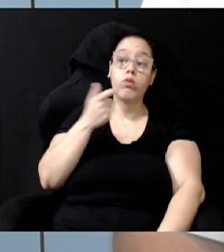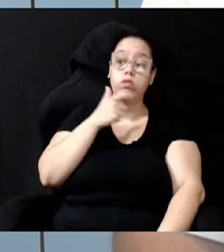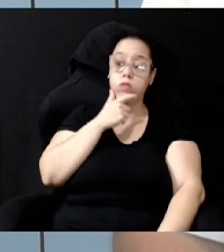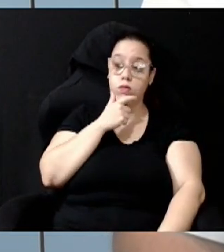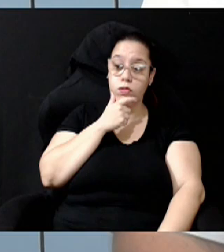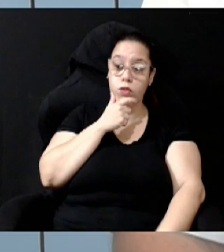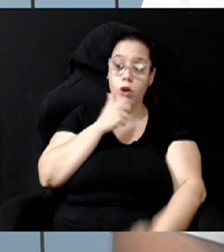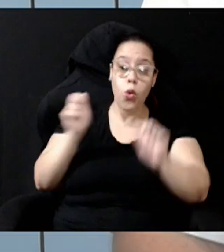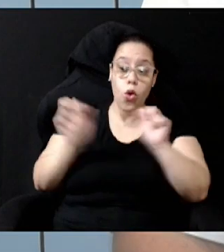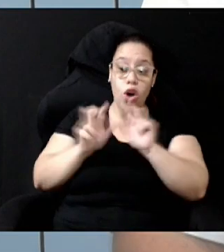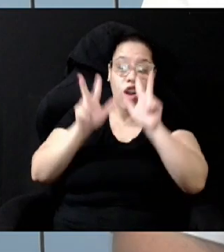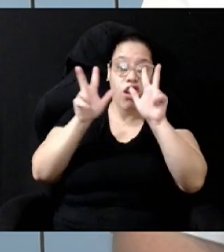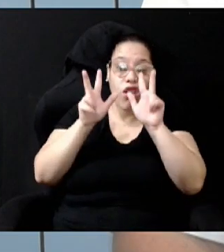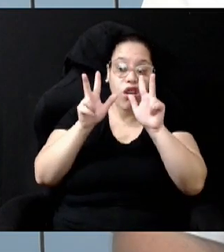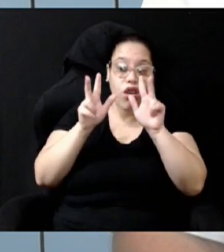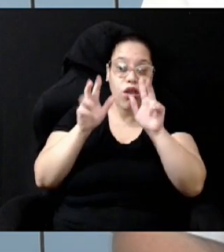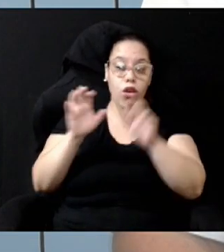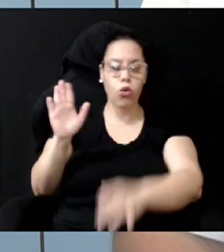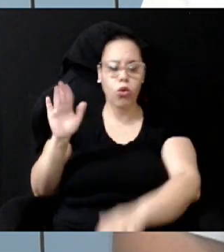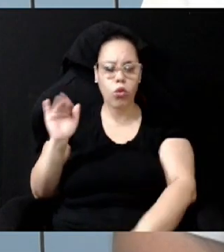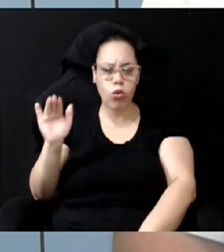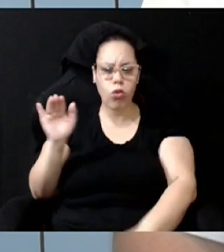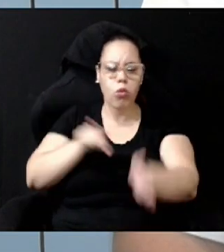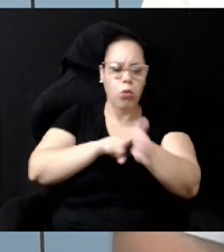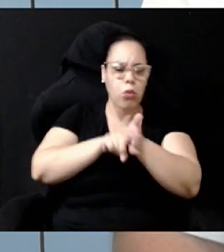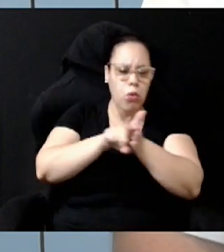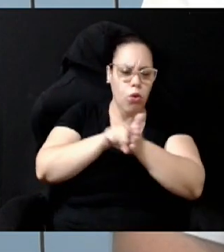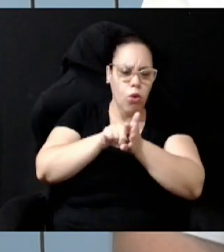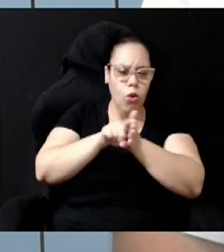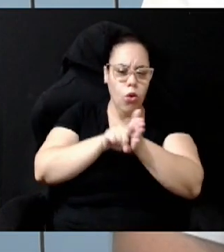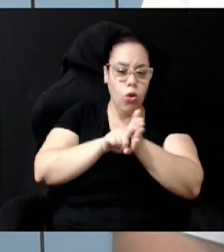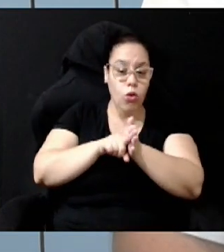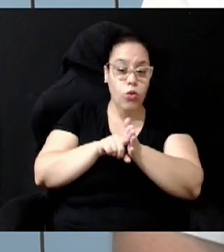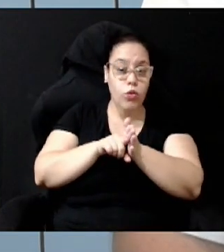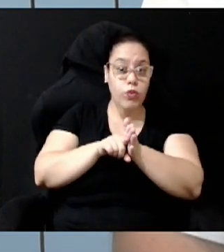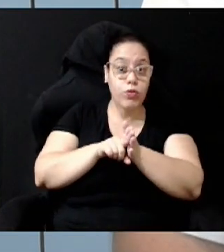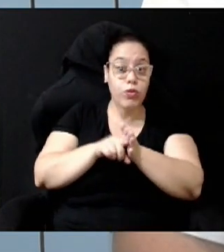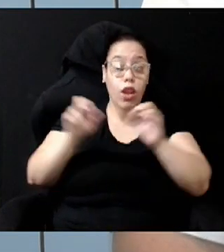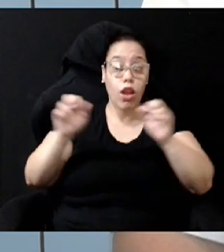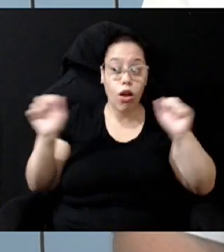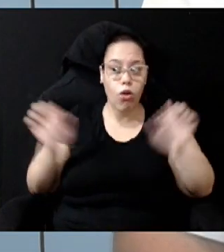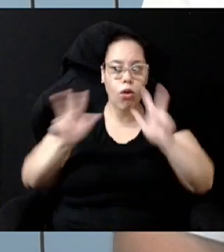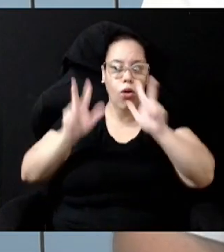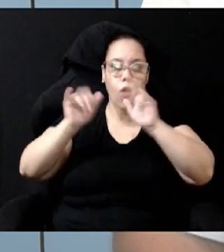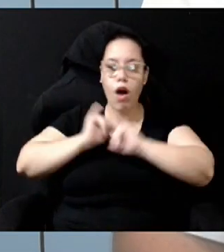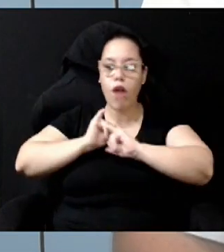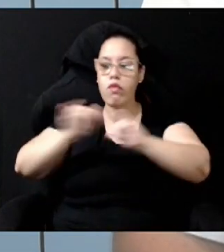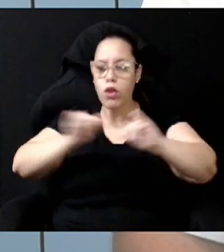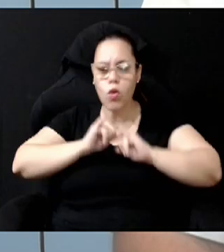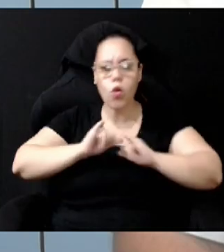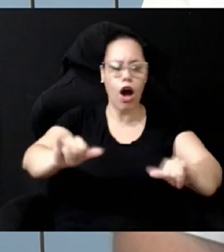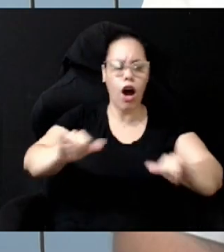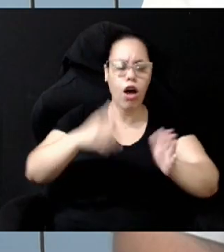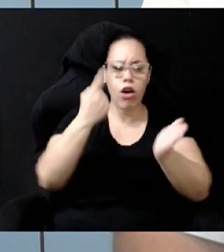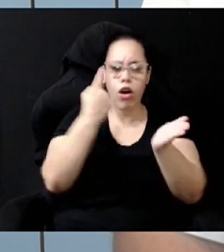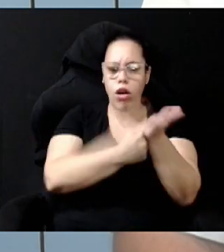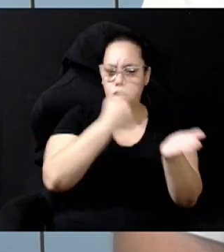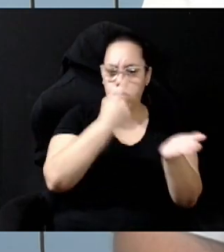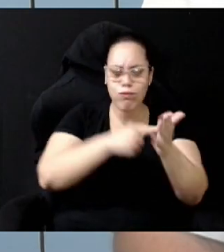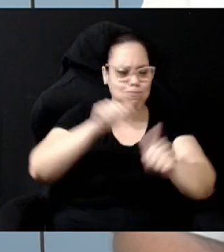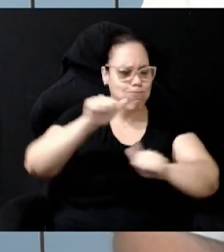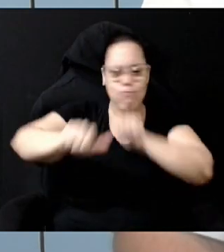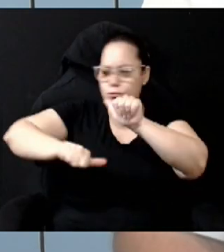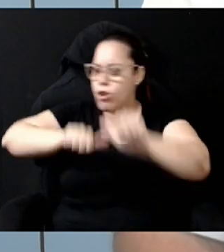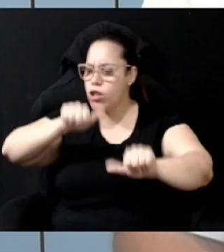os cientistas, pesquisadores fizeram alertas, depois registraram mudanças